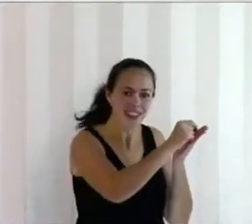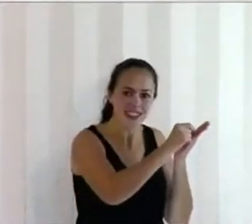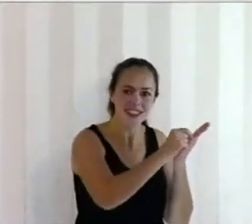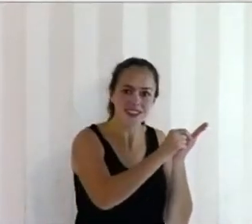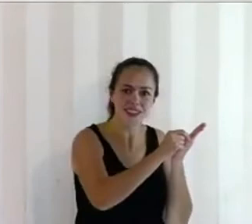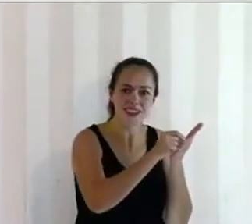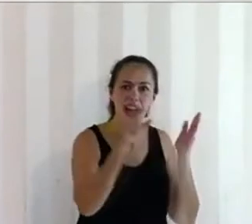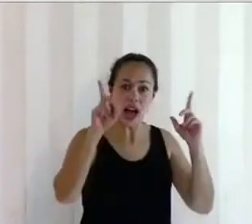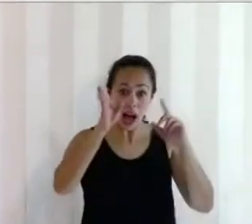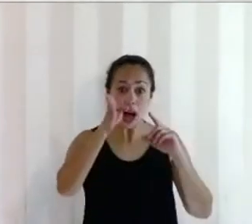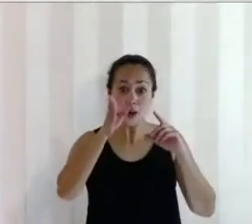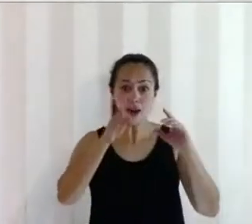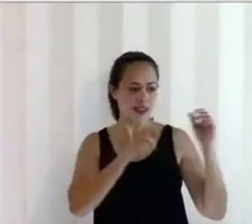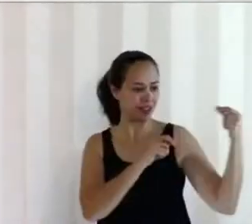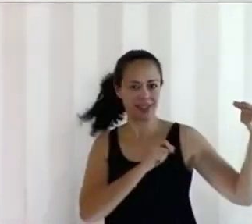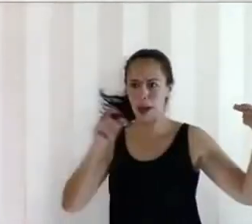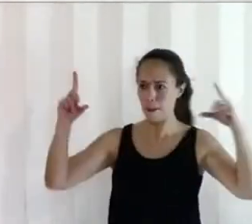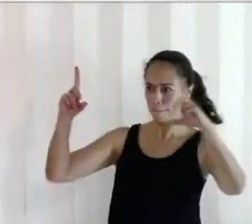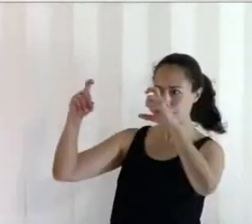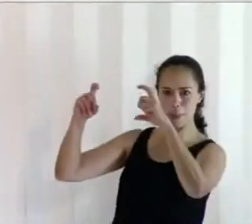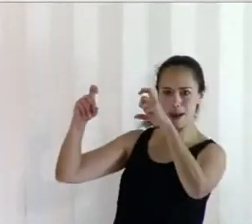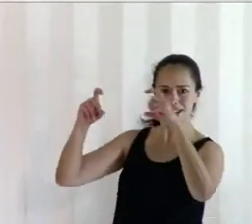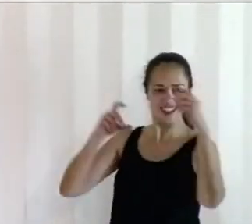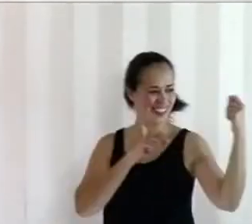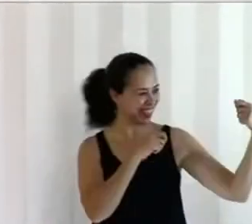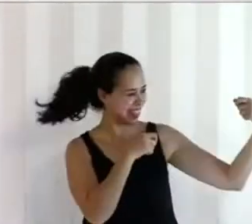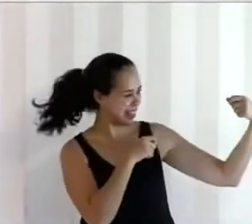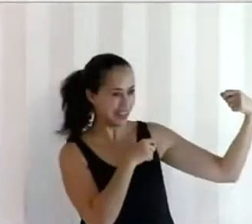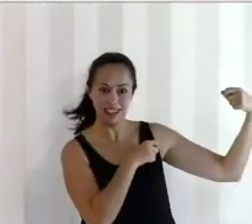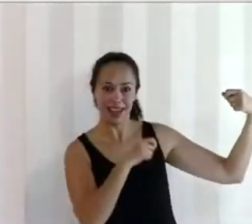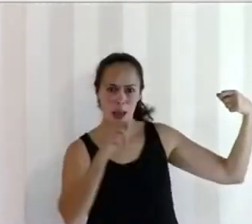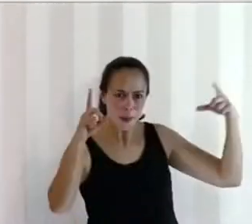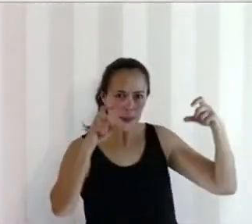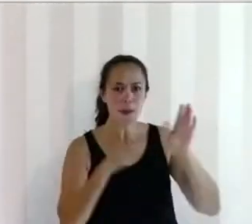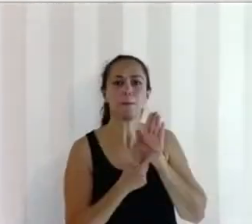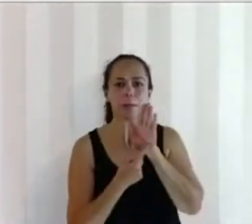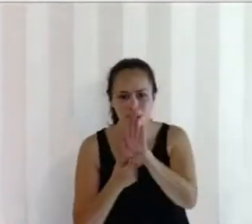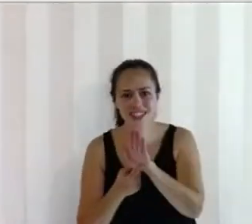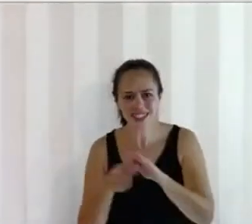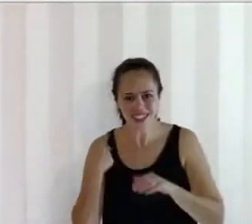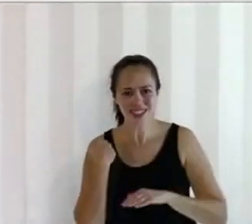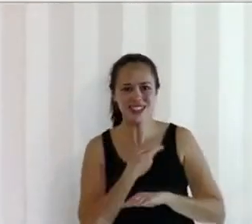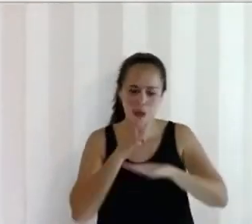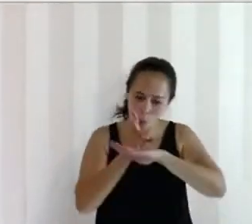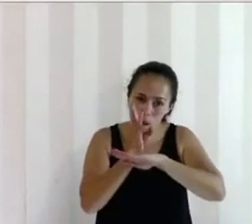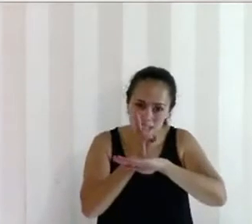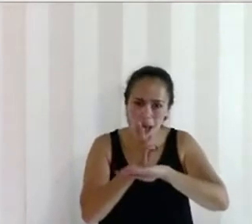uma foto lá dos 10 mandamentos, manda para o WhatsApp da nossa secretaria, depois em algum dia da